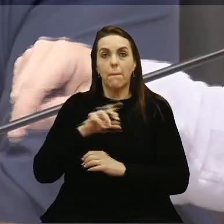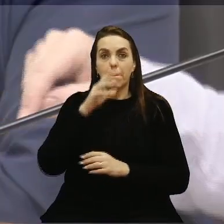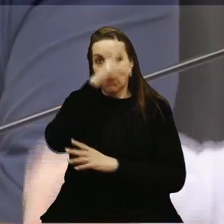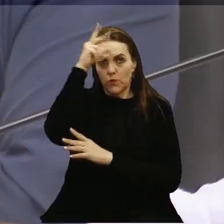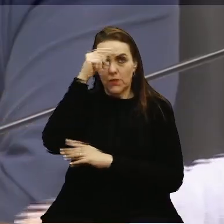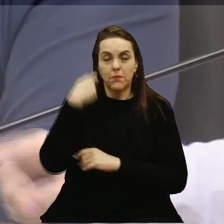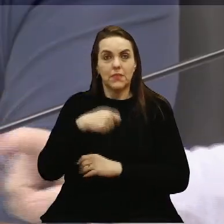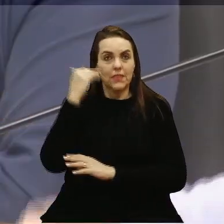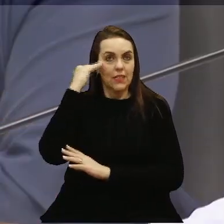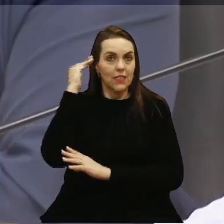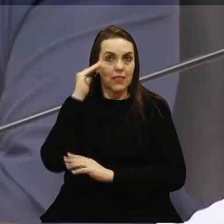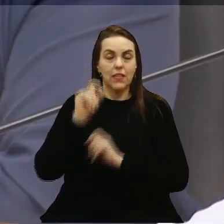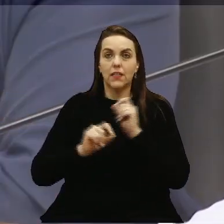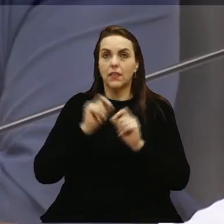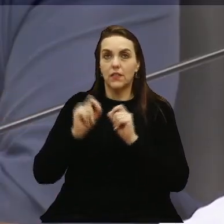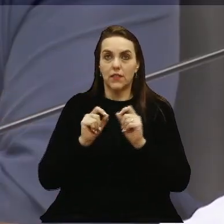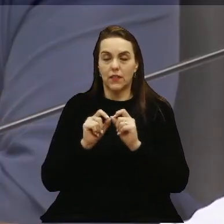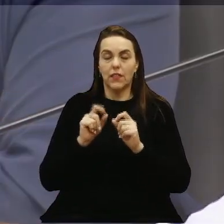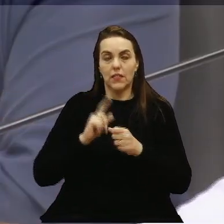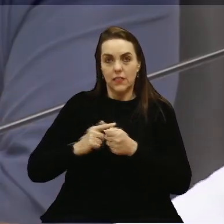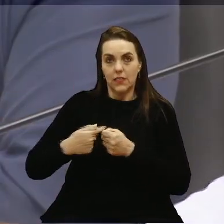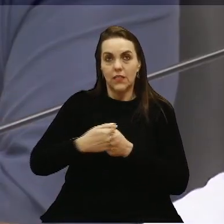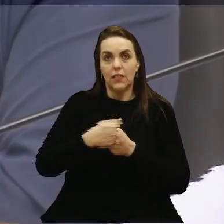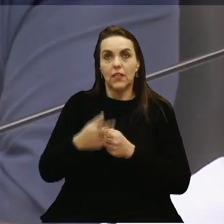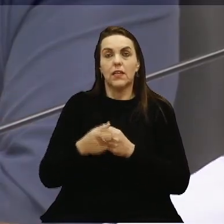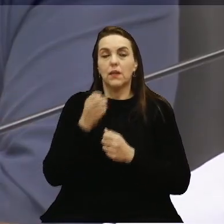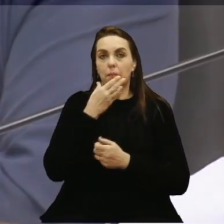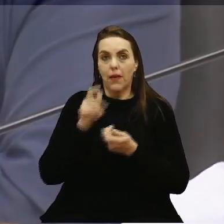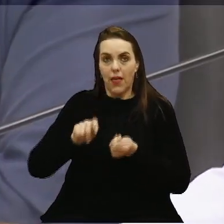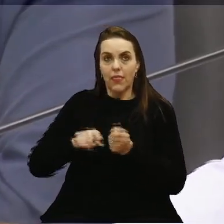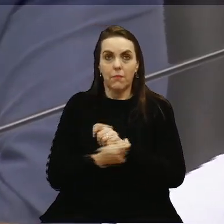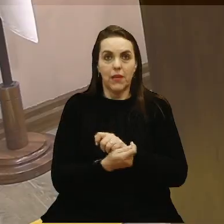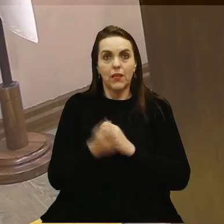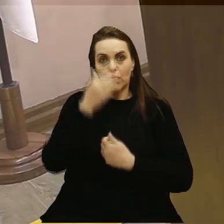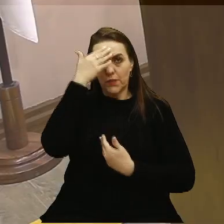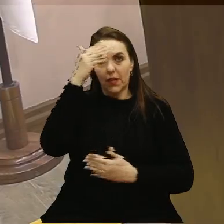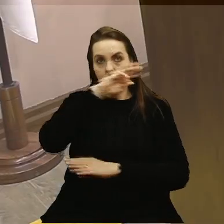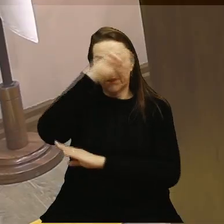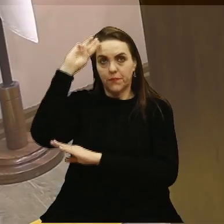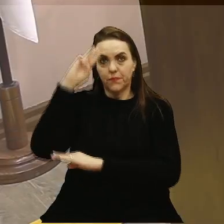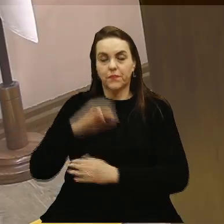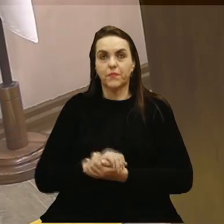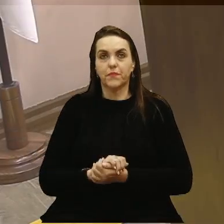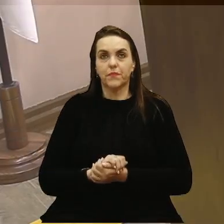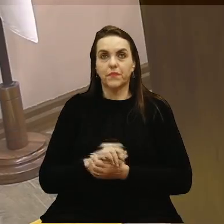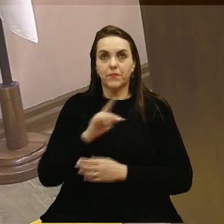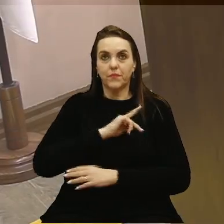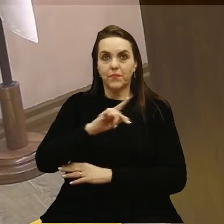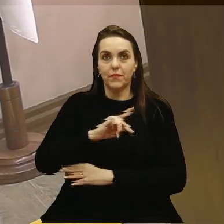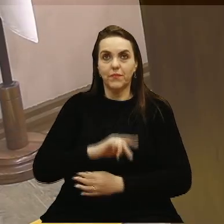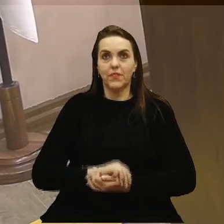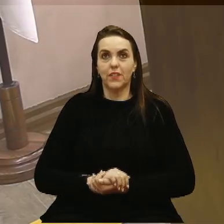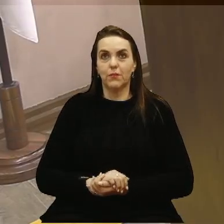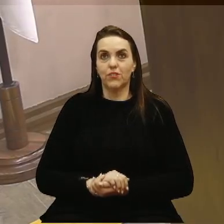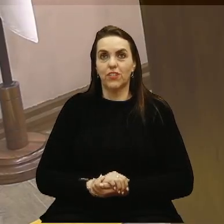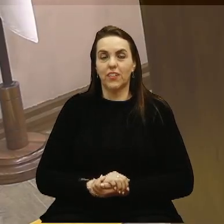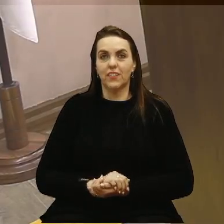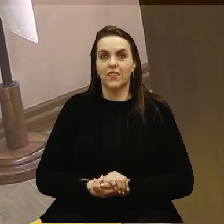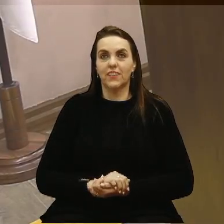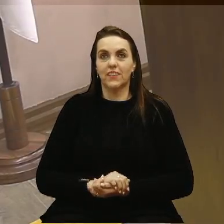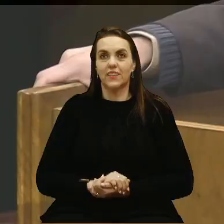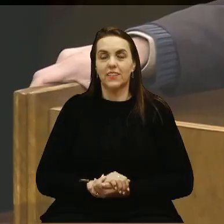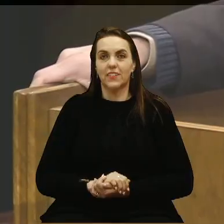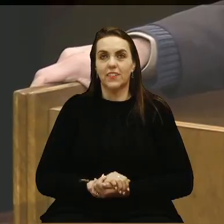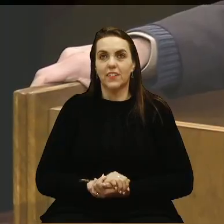a realidade daqui e de tantas outras cidades que tão bem se adaptaram. Obrigado, vereador Juliano. Nobre presidente, dando sequência aí na minha